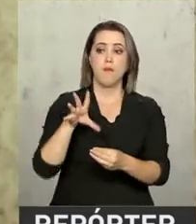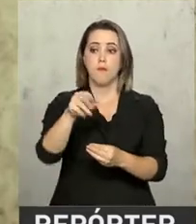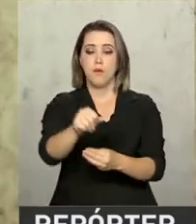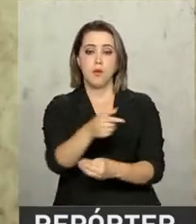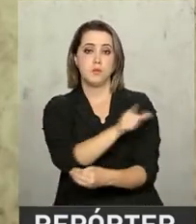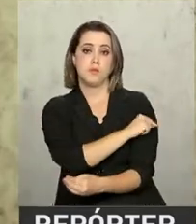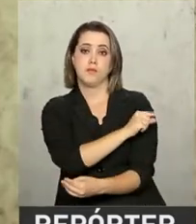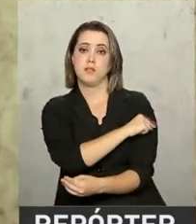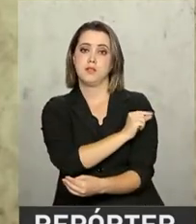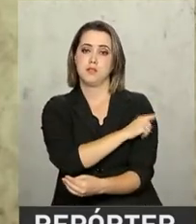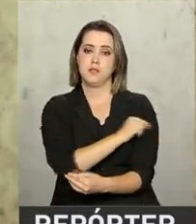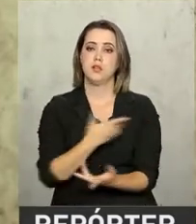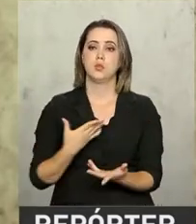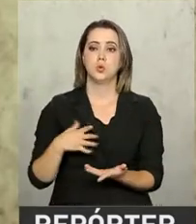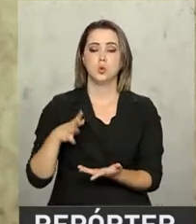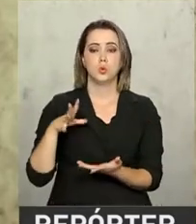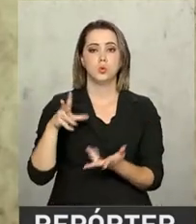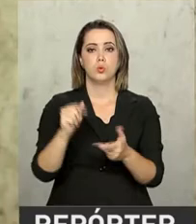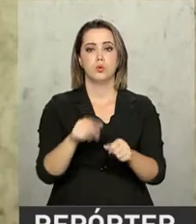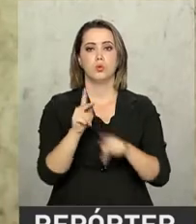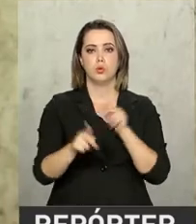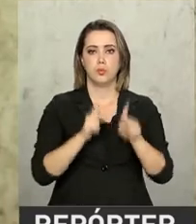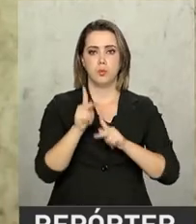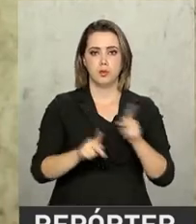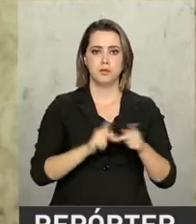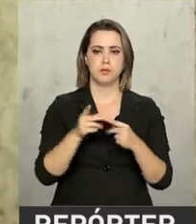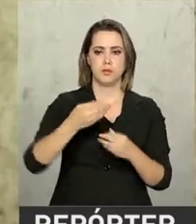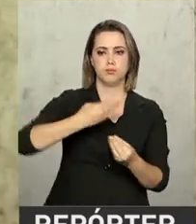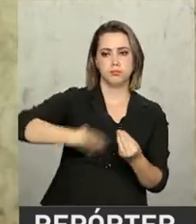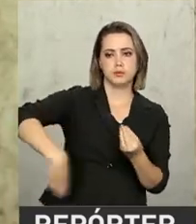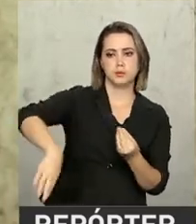Passamos a vacinar toda a região em torno desses pontos.